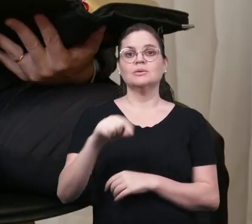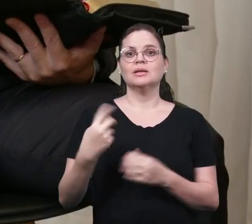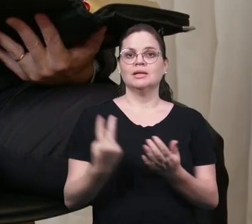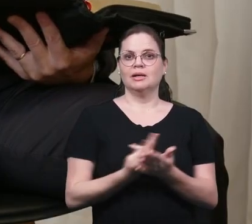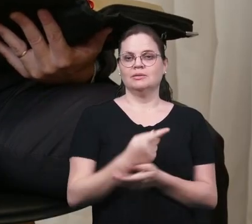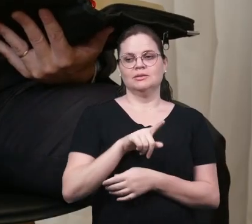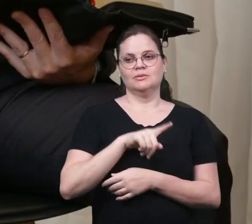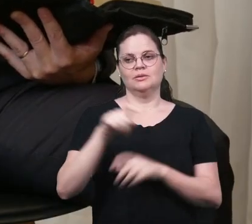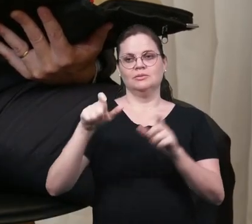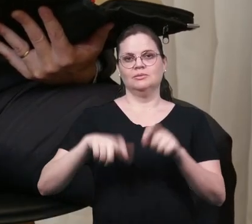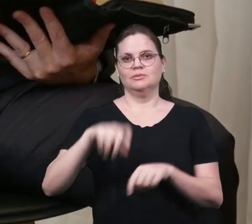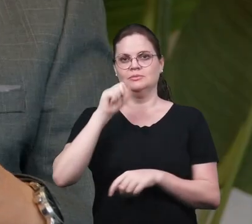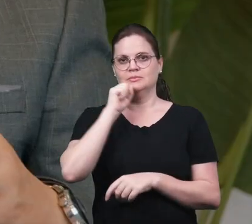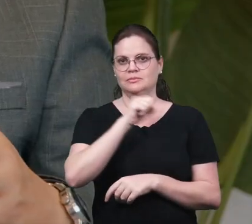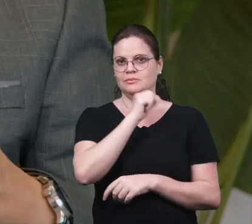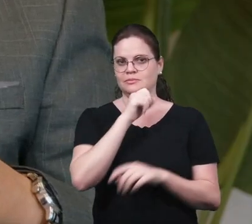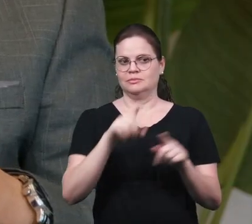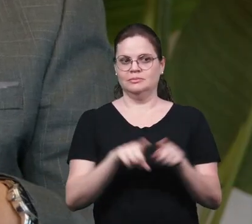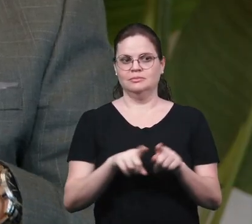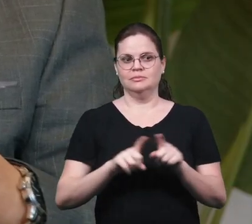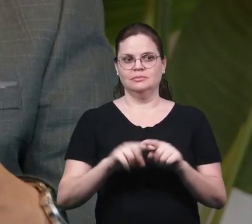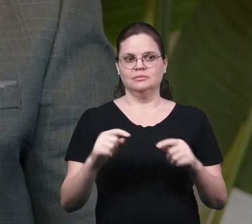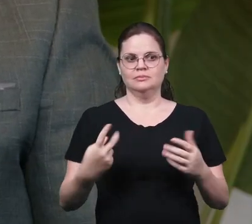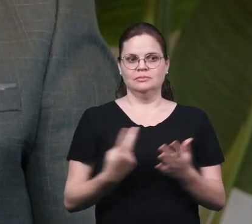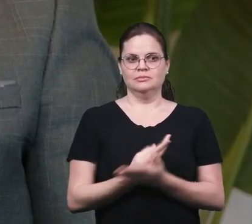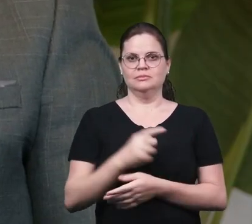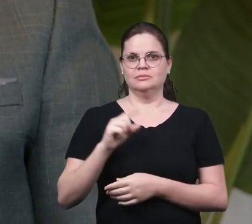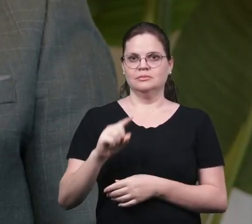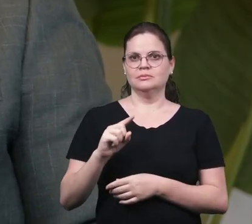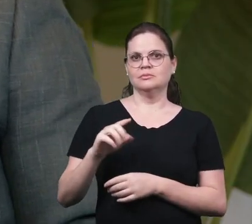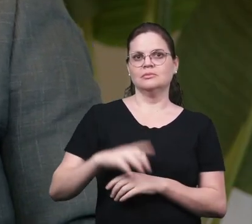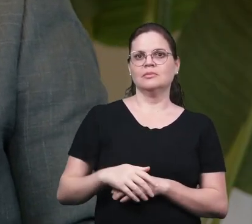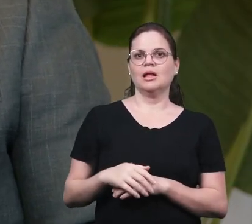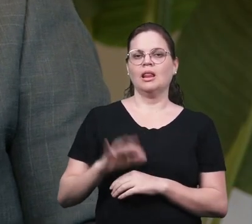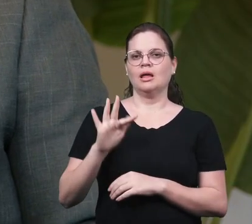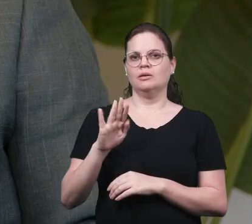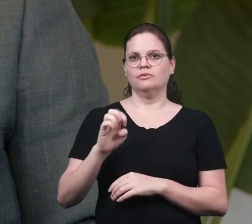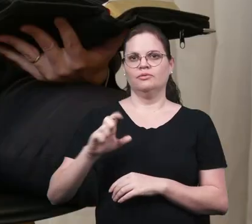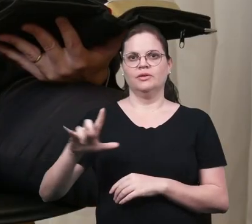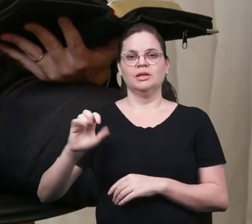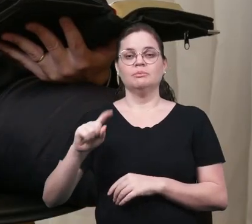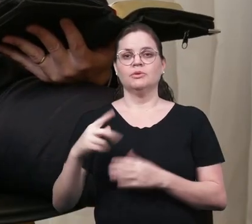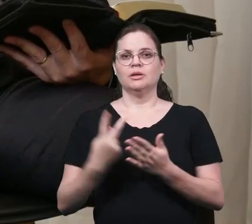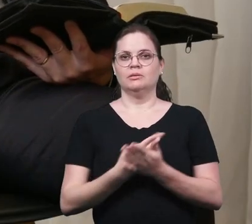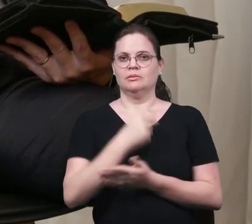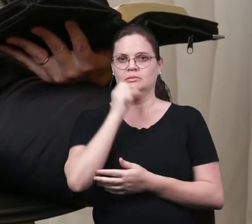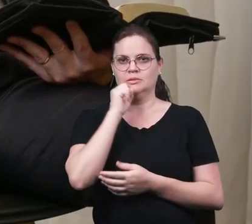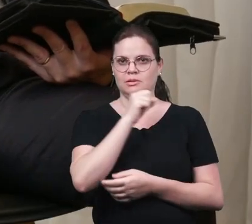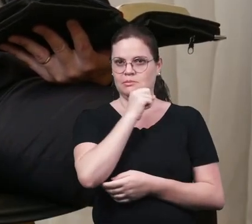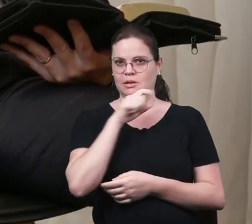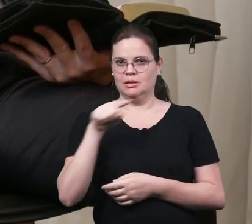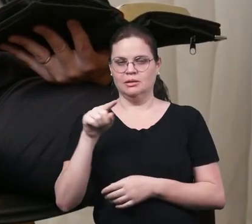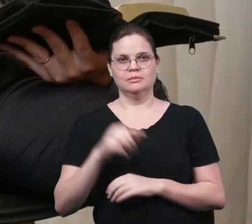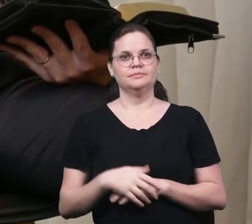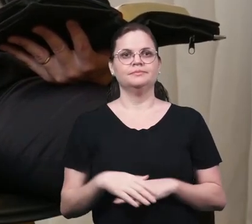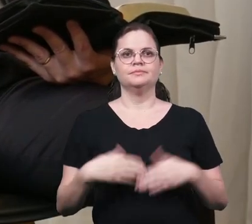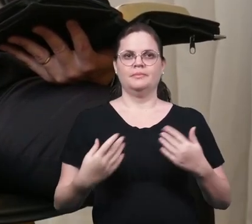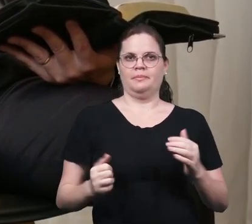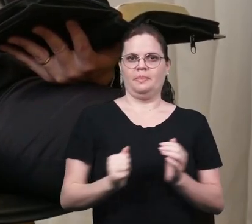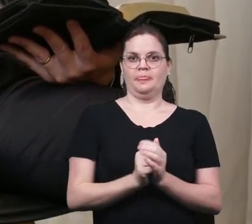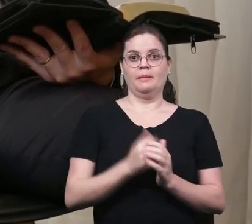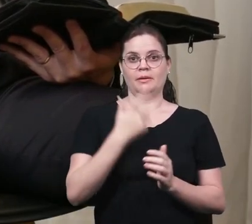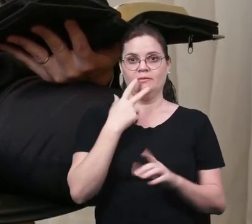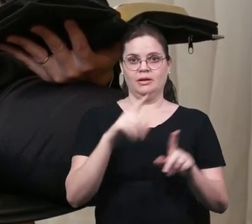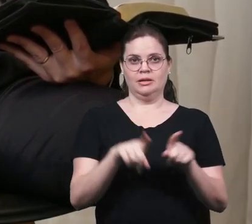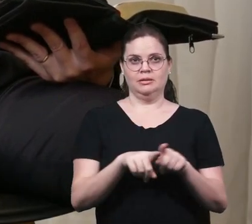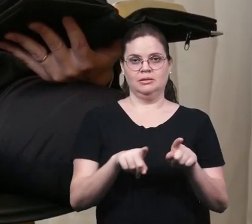Samaria que Felipe operou? Muito interessante. Amém, pastor. A palavra fala também de